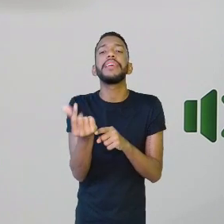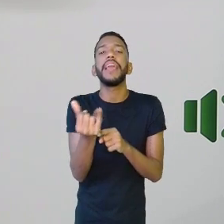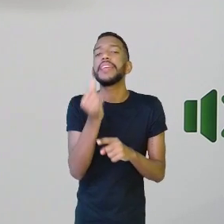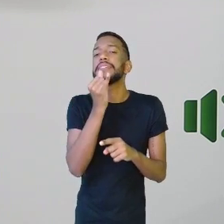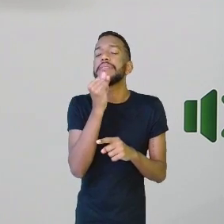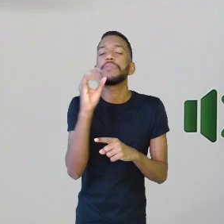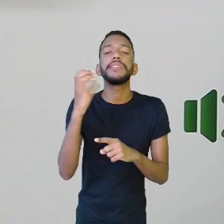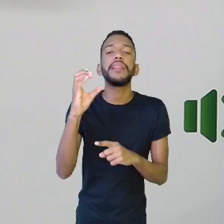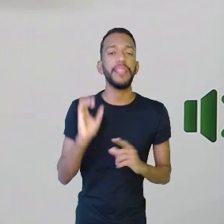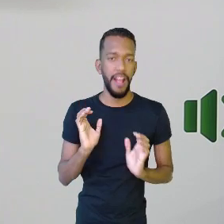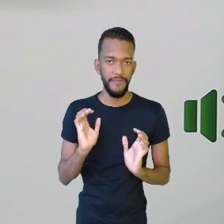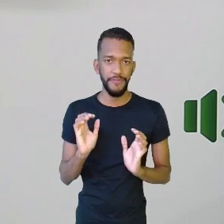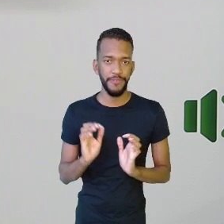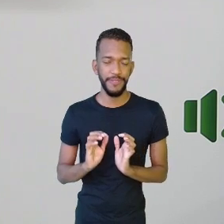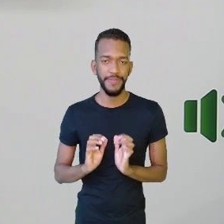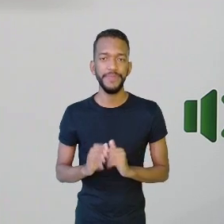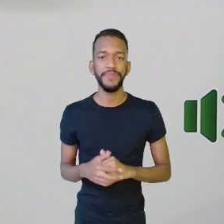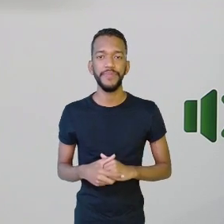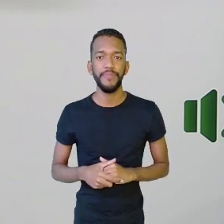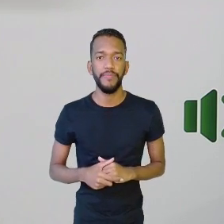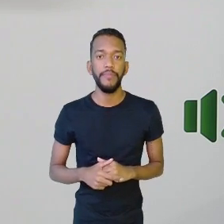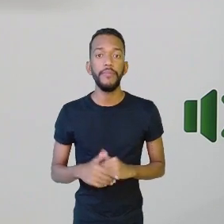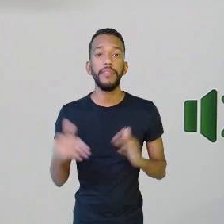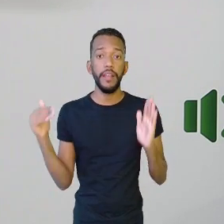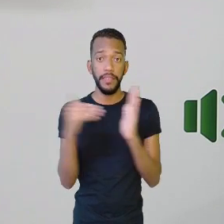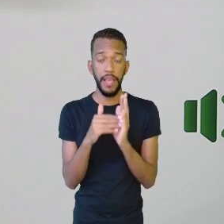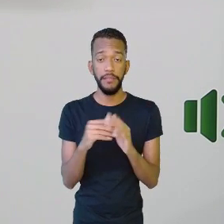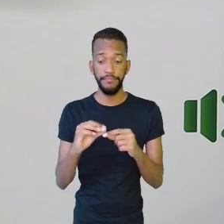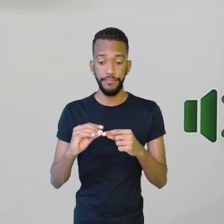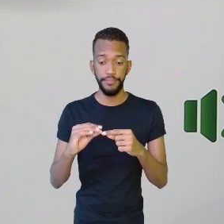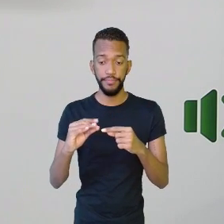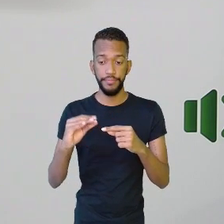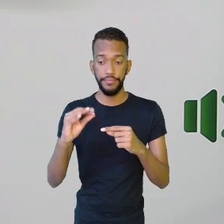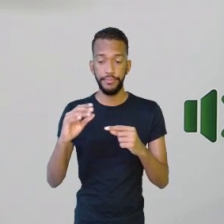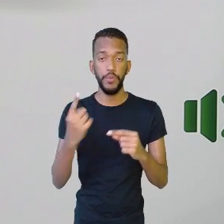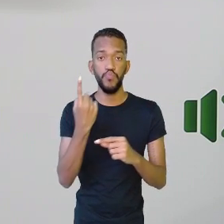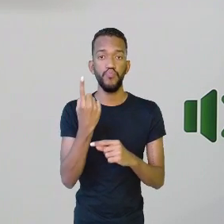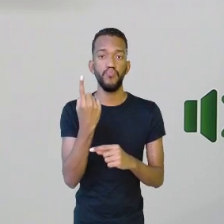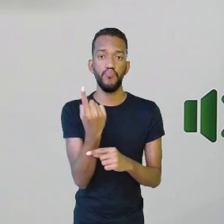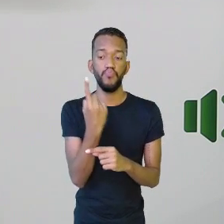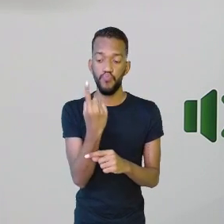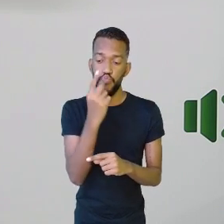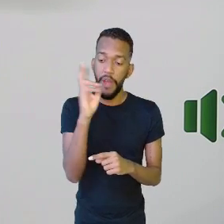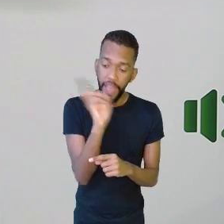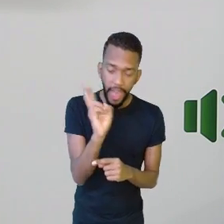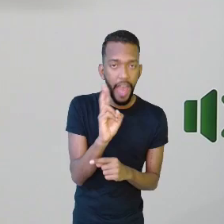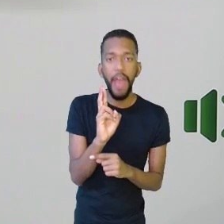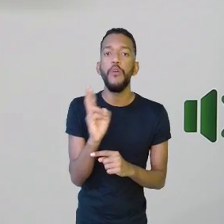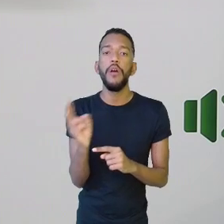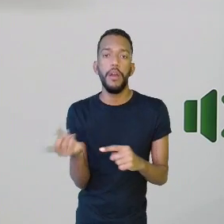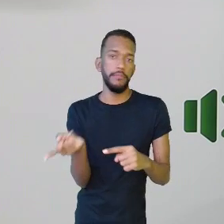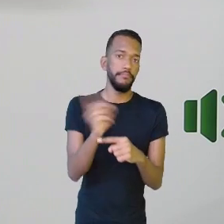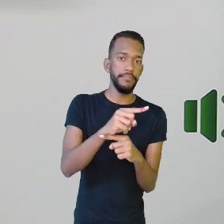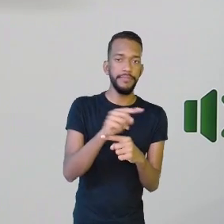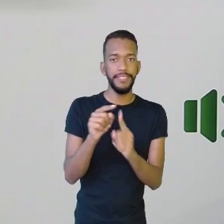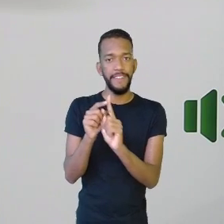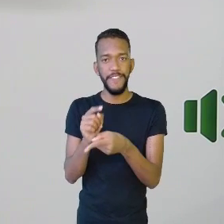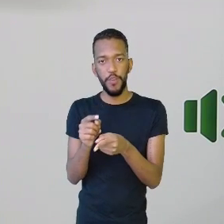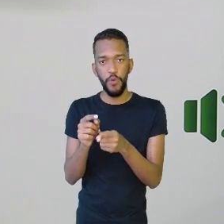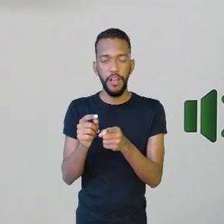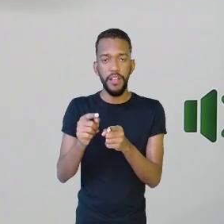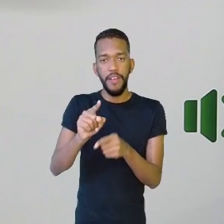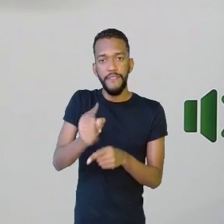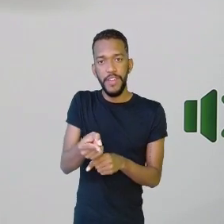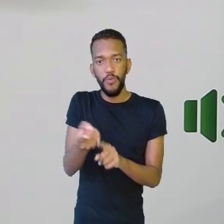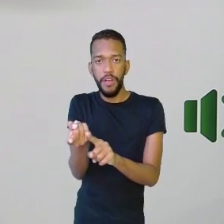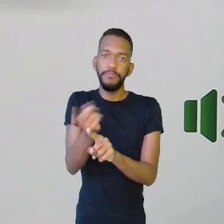os centavos, até completar R$1, porque se completar R$1, já passou para o lado do inteiro, que